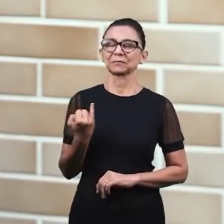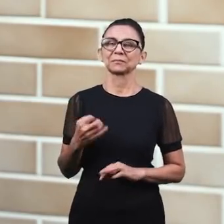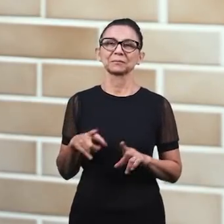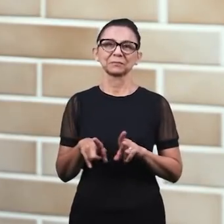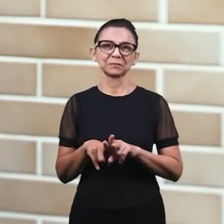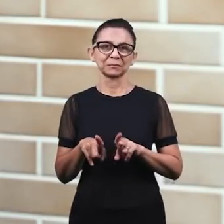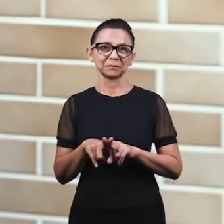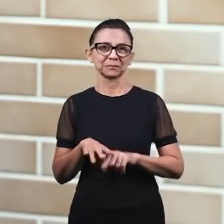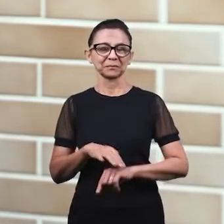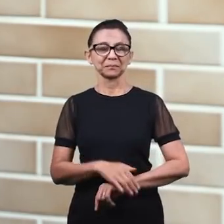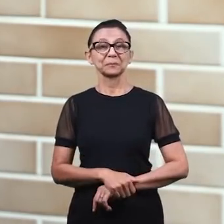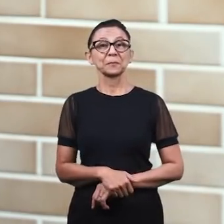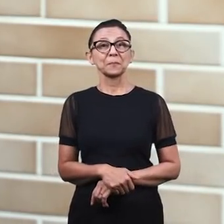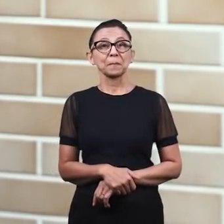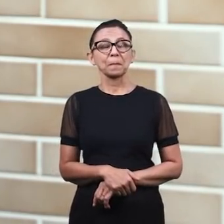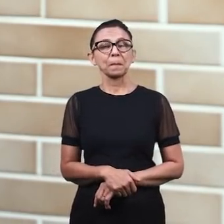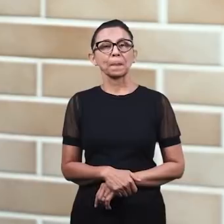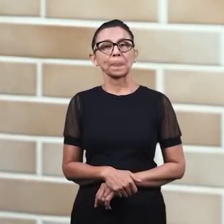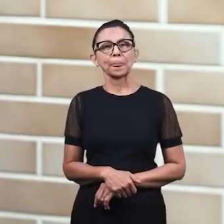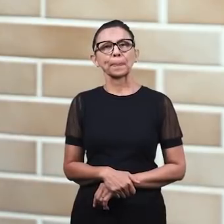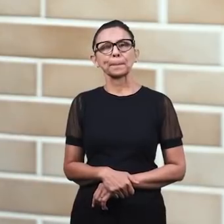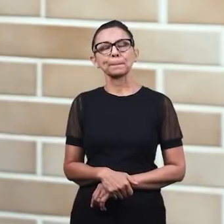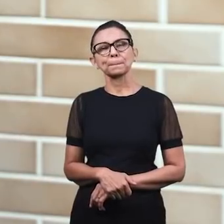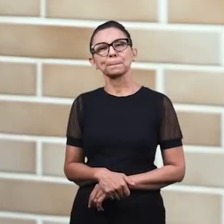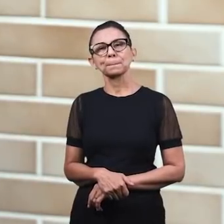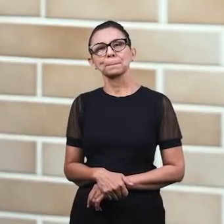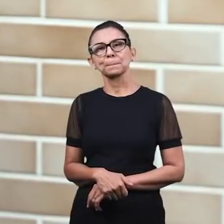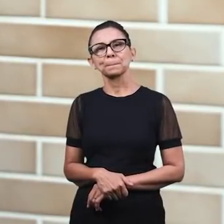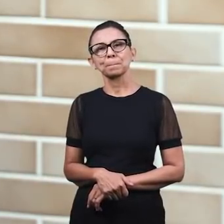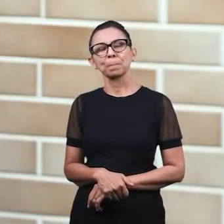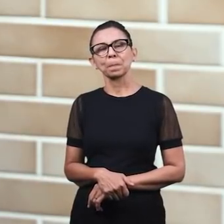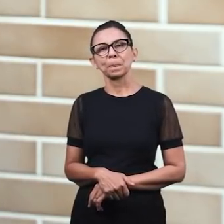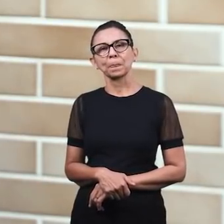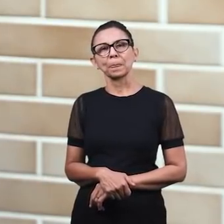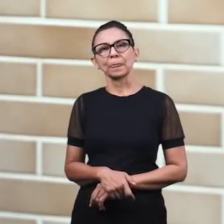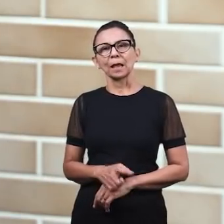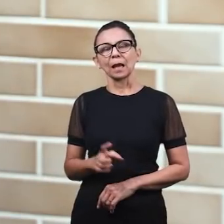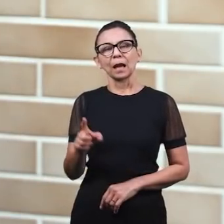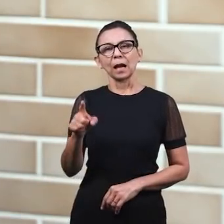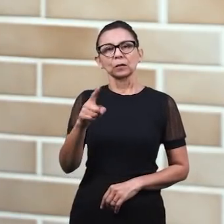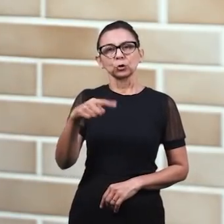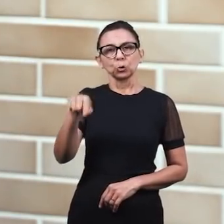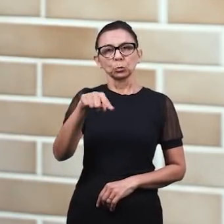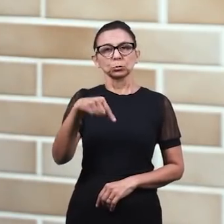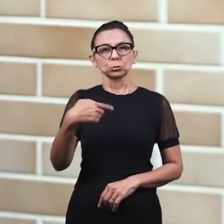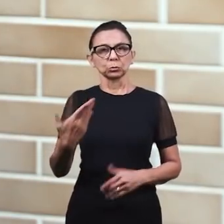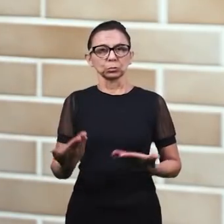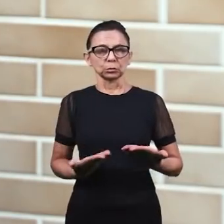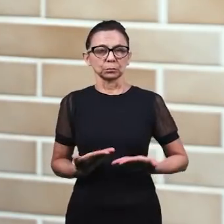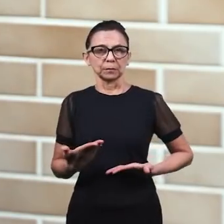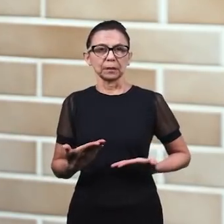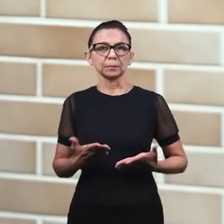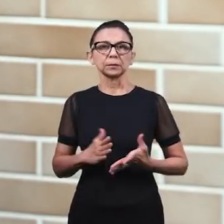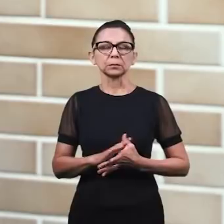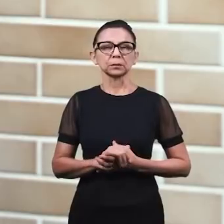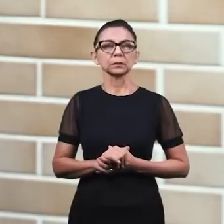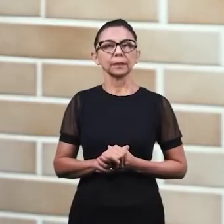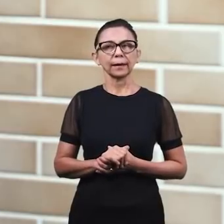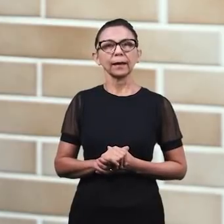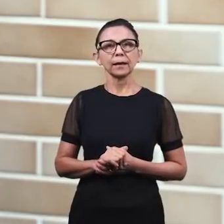importante também o fato de que isso leva o rebanho, os próprios